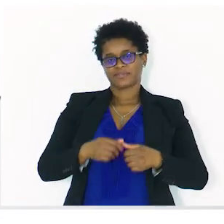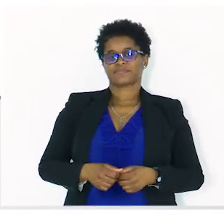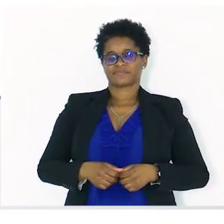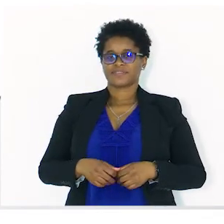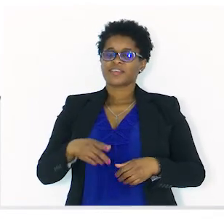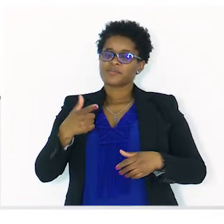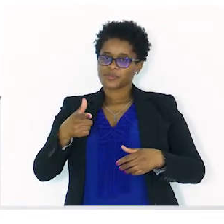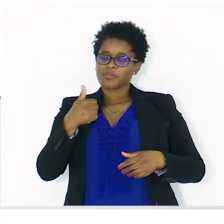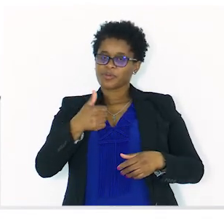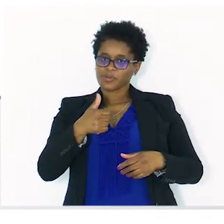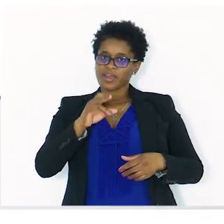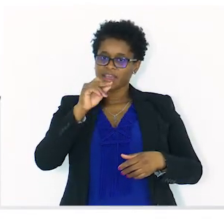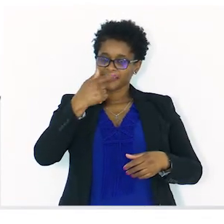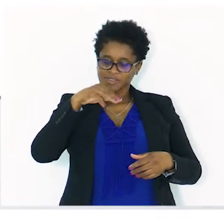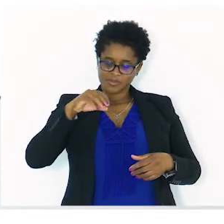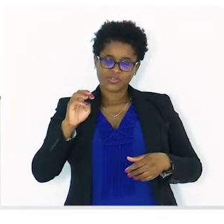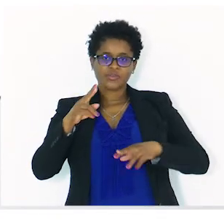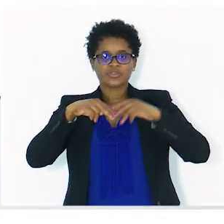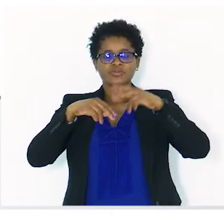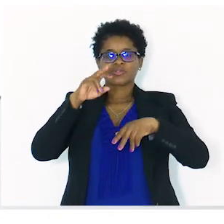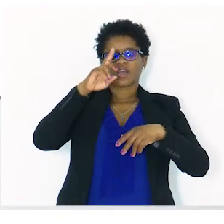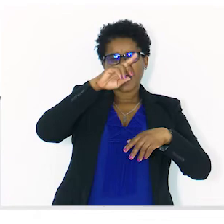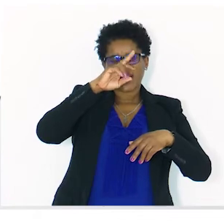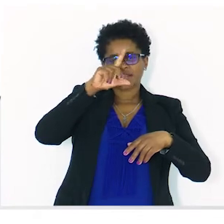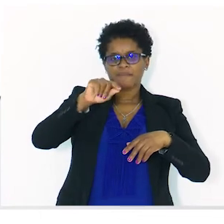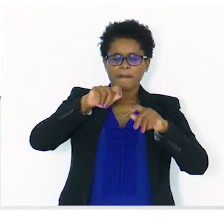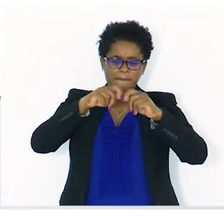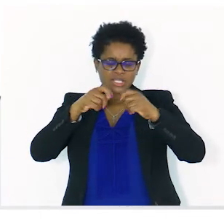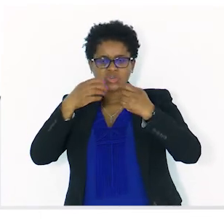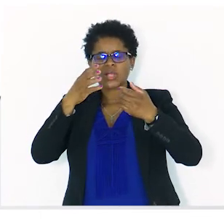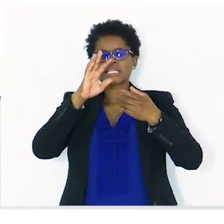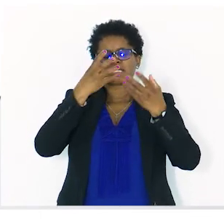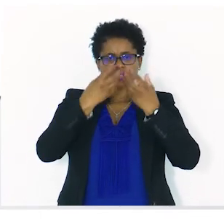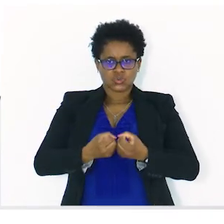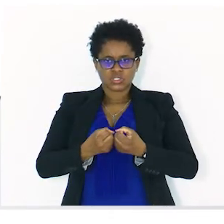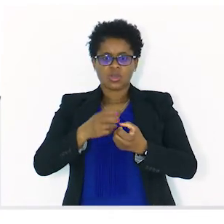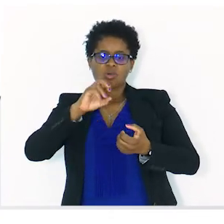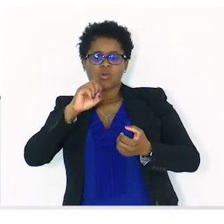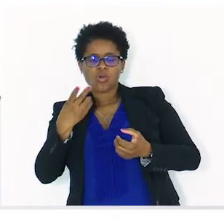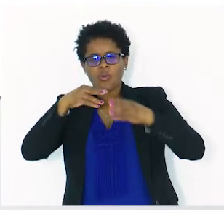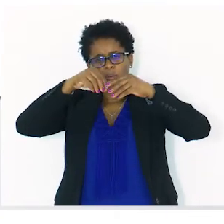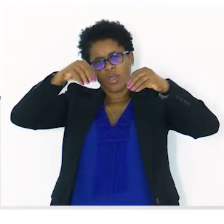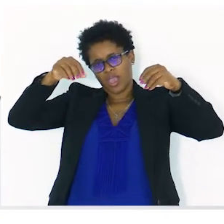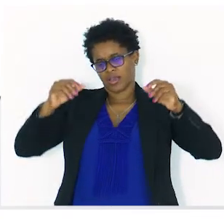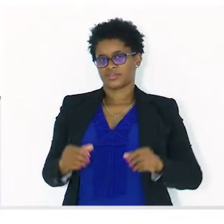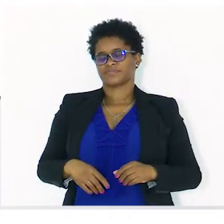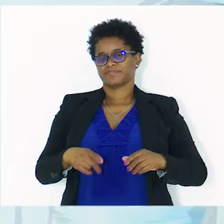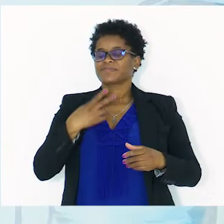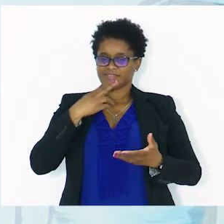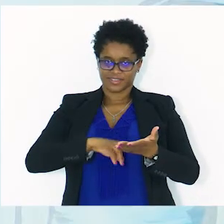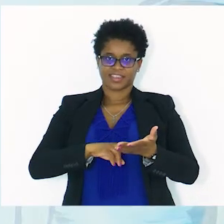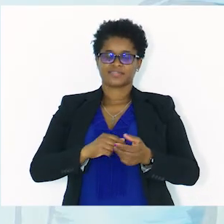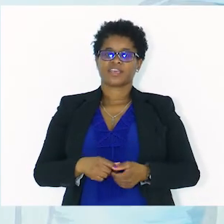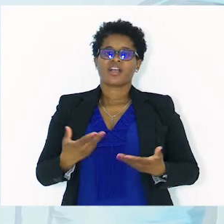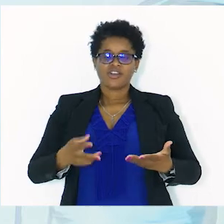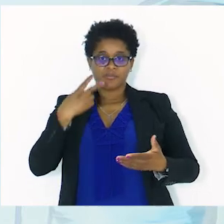bem. A atmosfera é constituída por gases e por partículas sólidas como as poeiras. Exatamente.